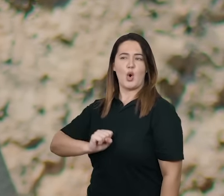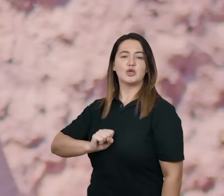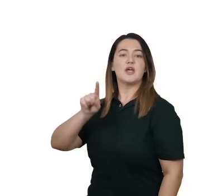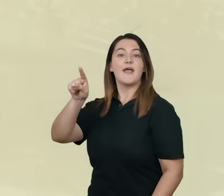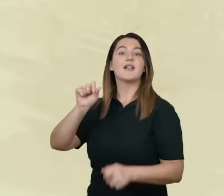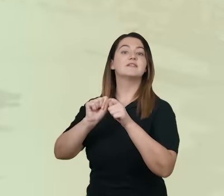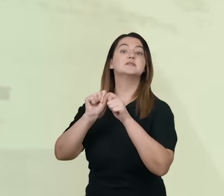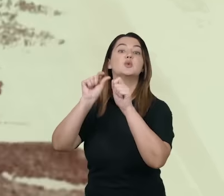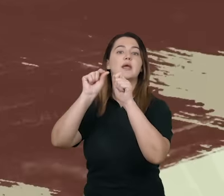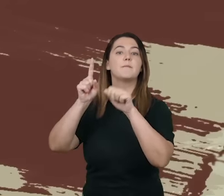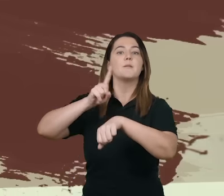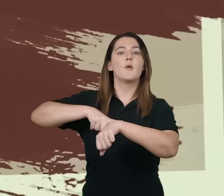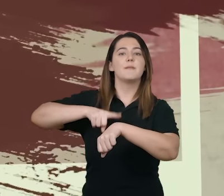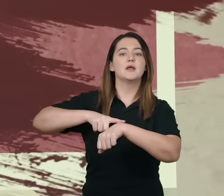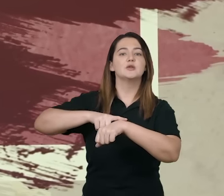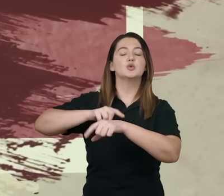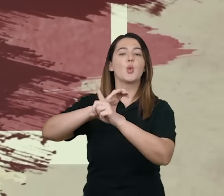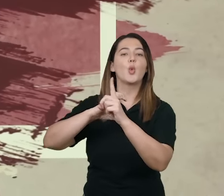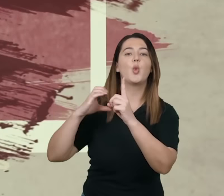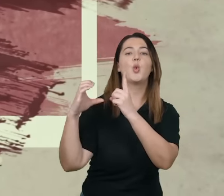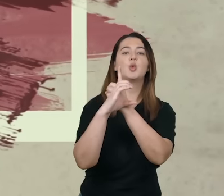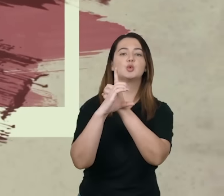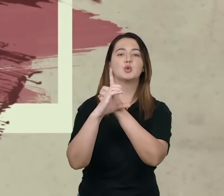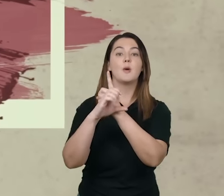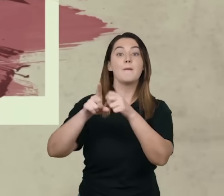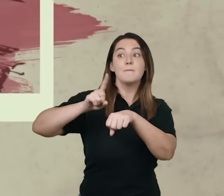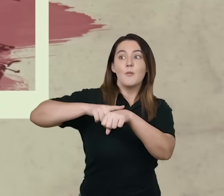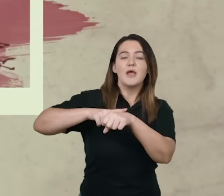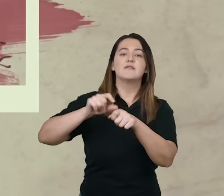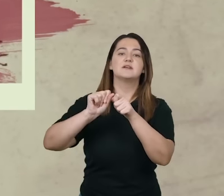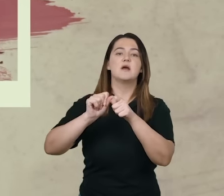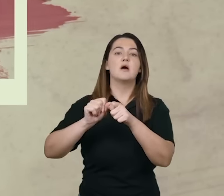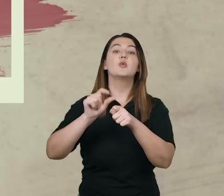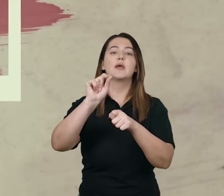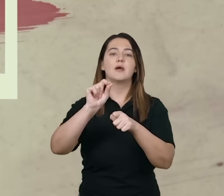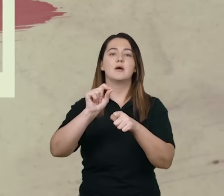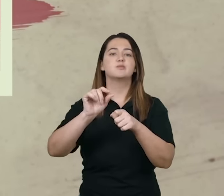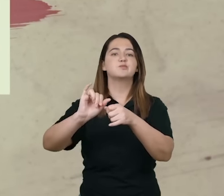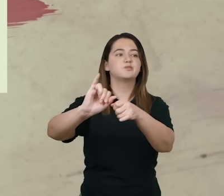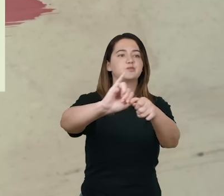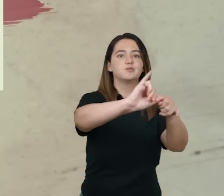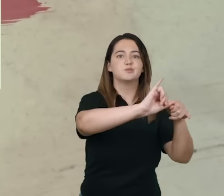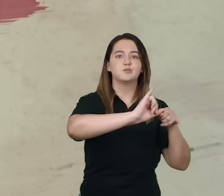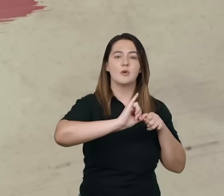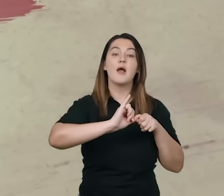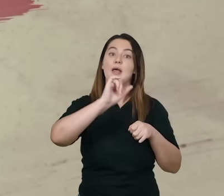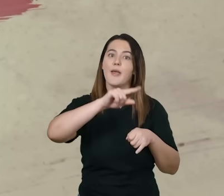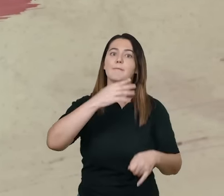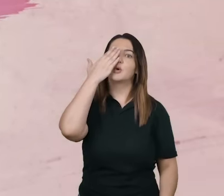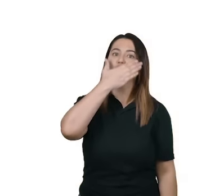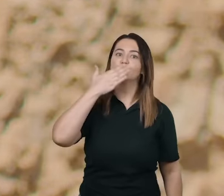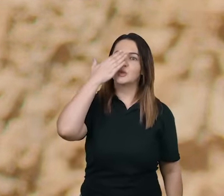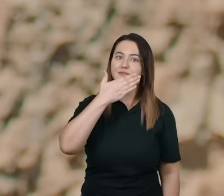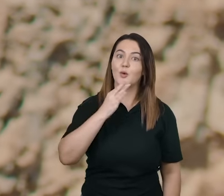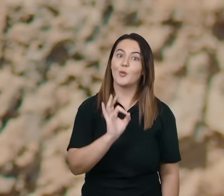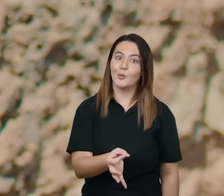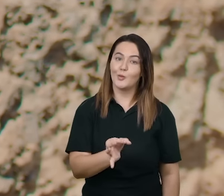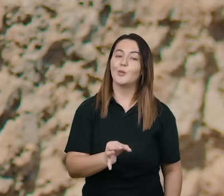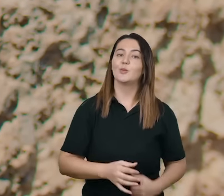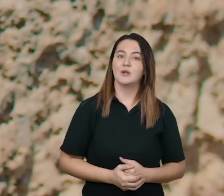do culto sagrado à deusa Afrodite, a deusa do amor. Agora você vê a situação.